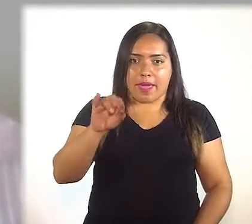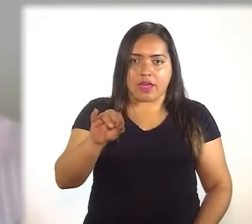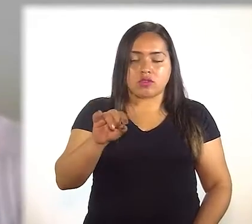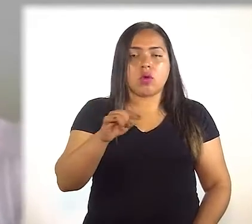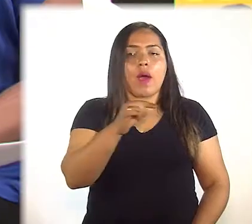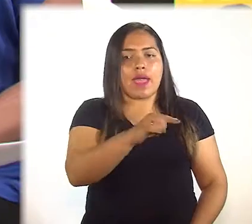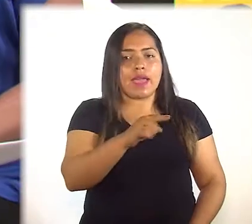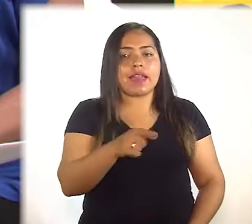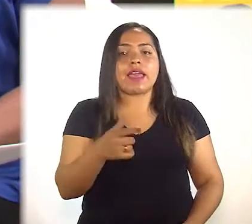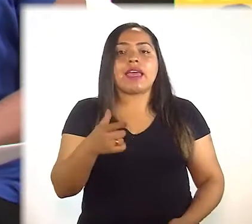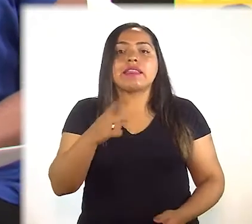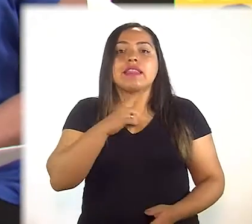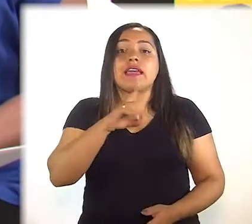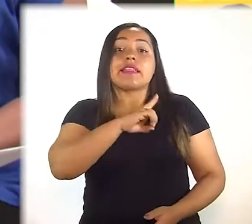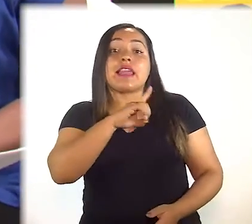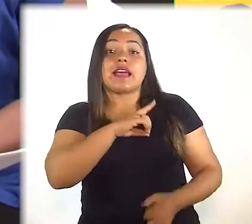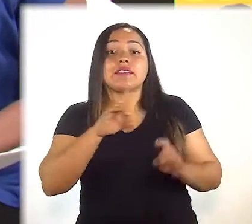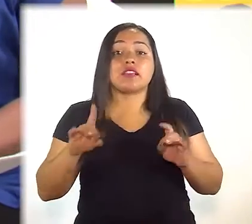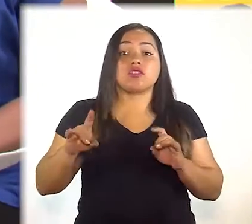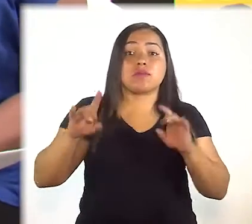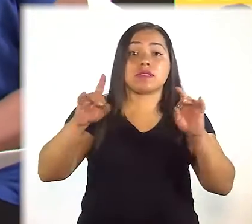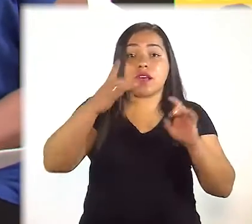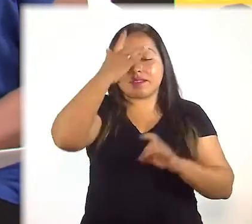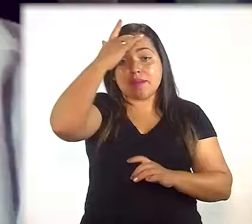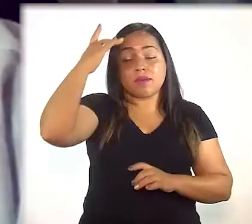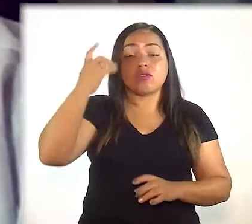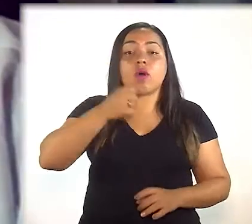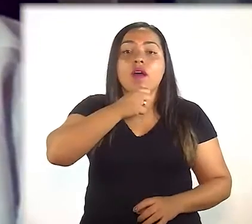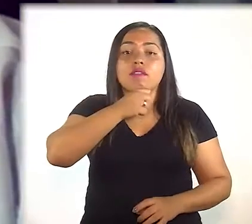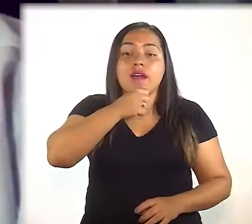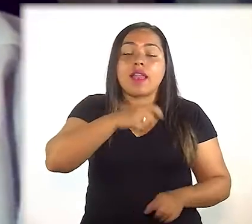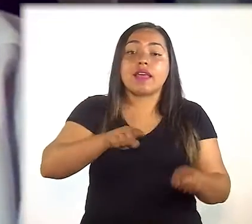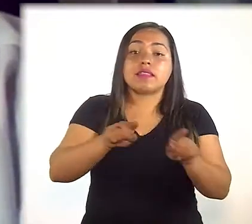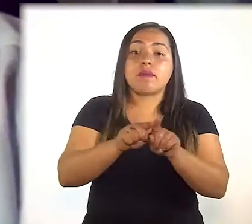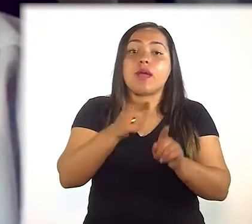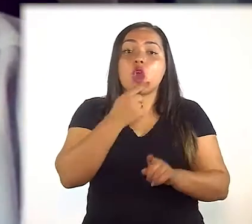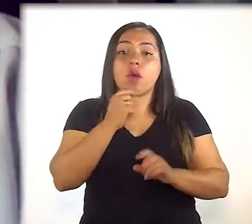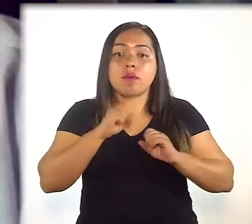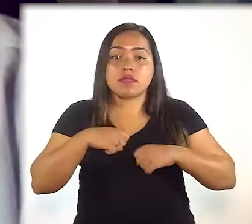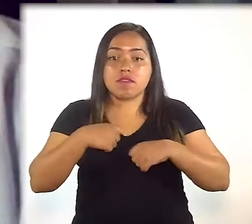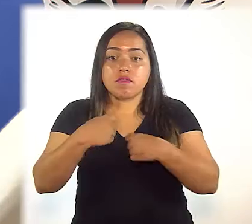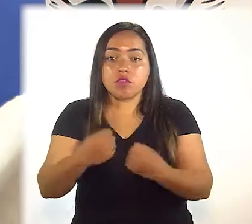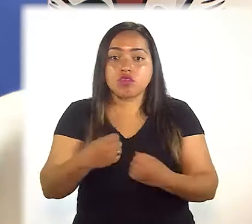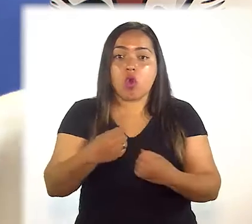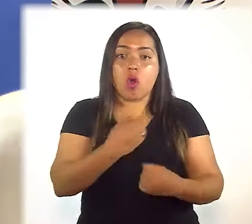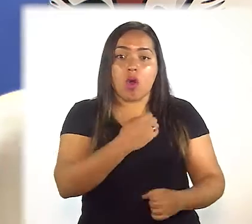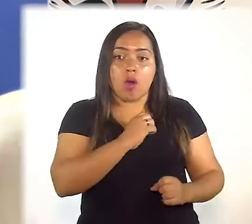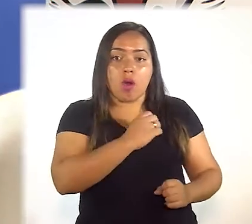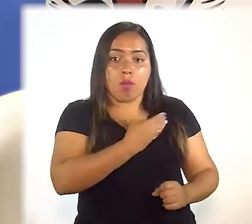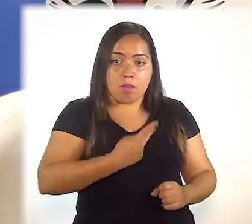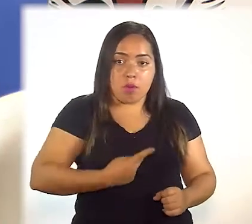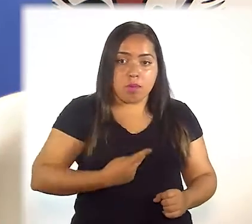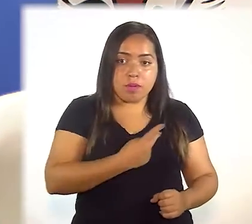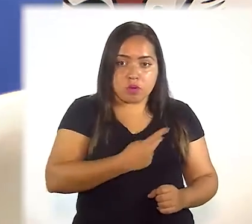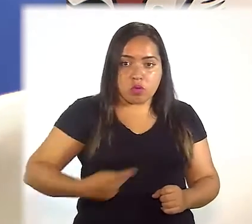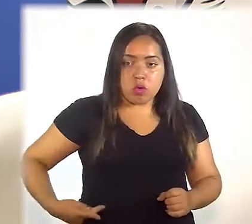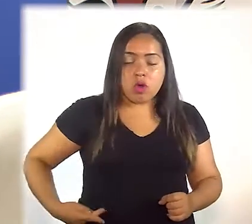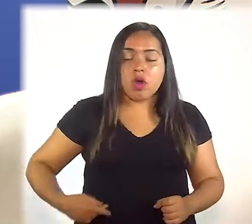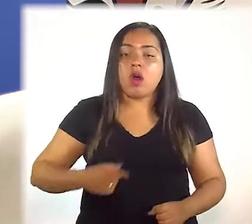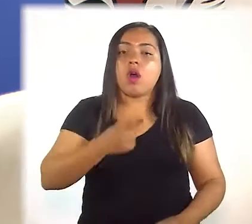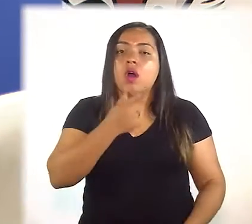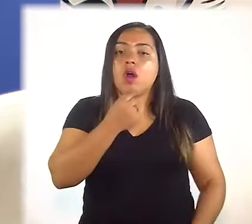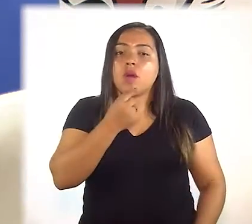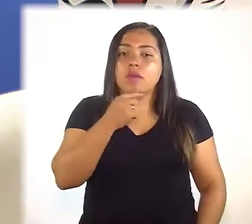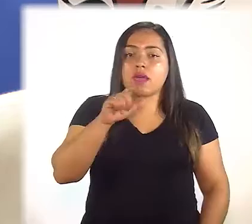Pessoa da Terceira Idade, e o defensor público Valmeri Jardim. Sejam muito bem-vindos,